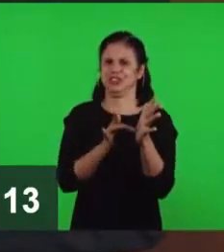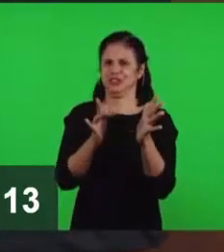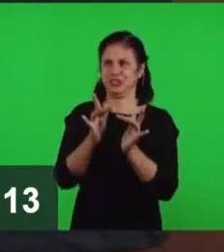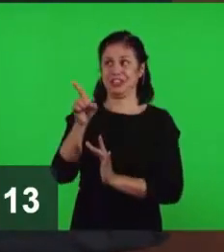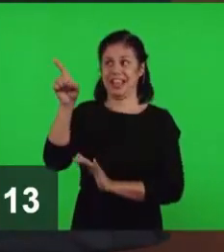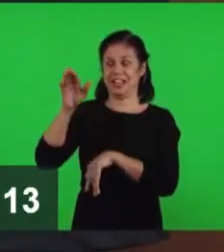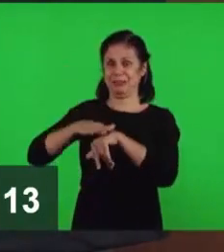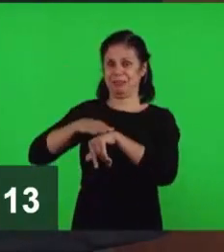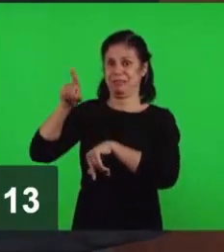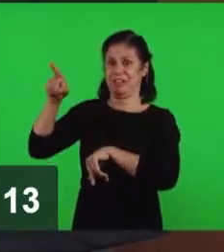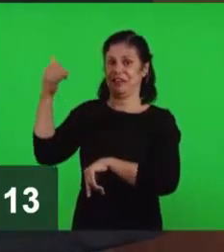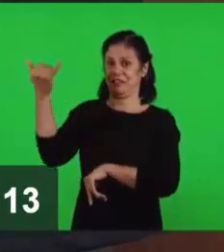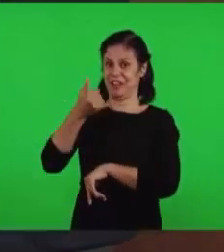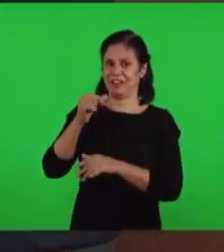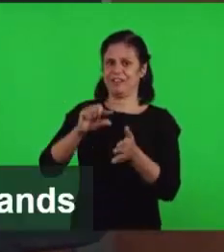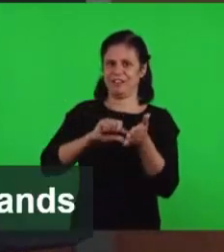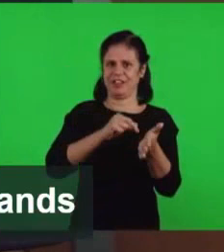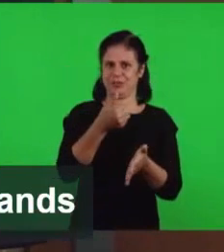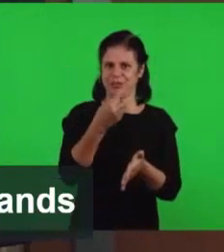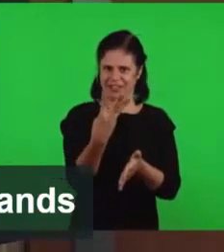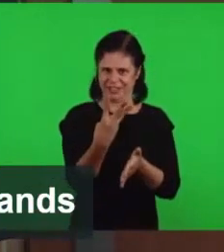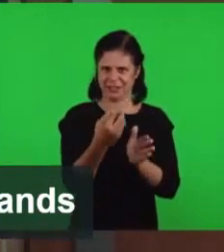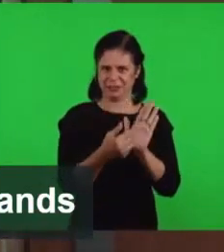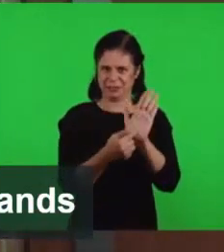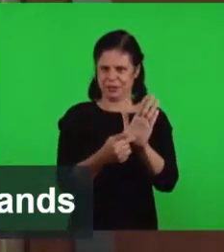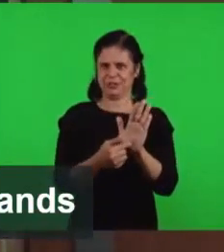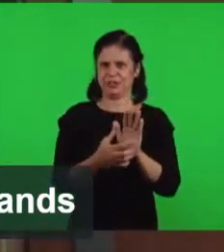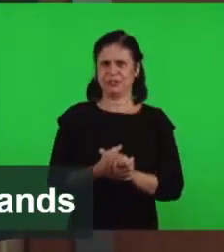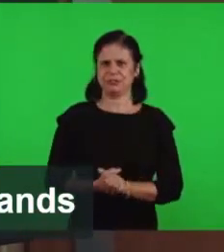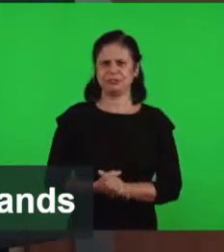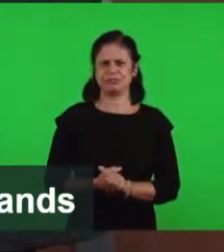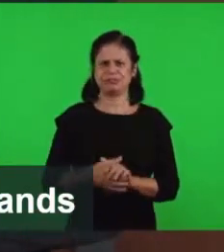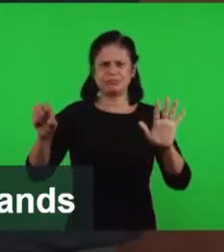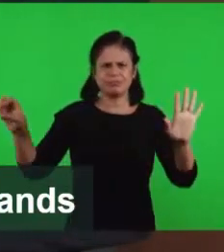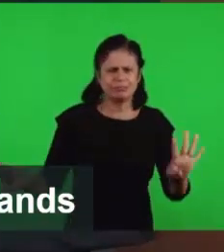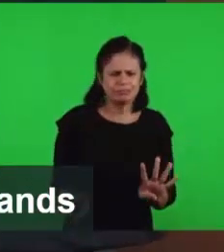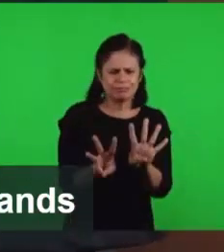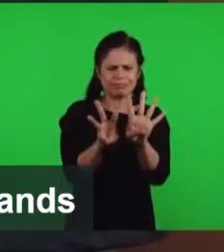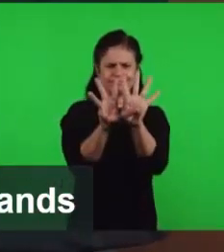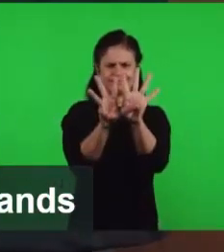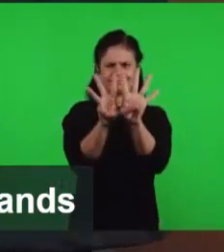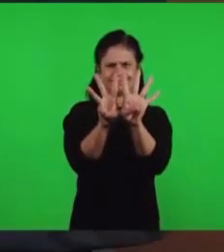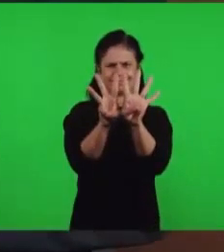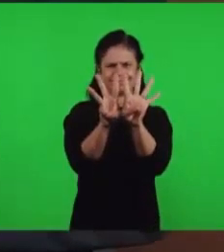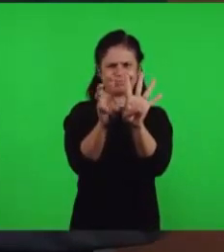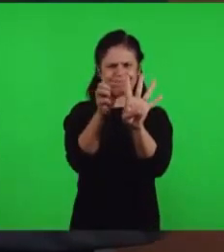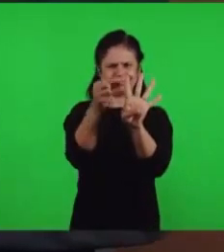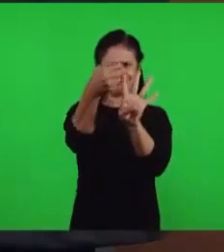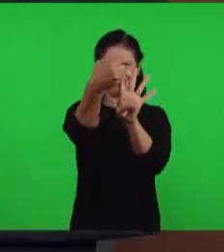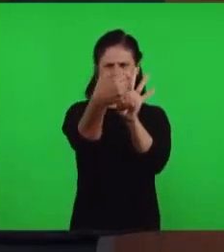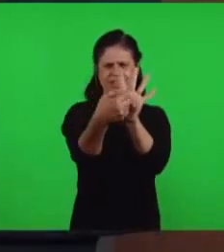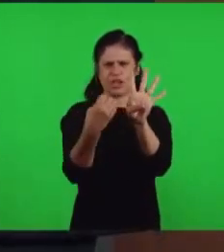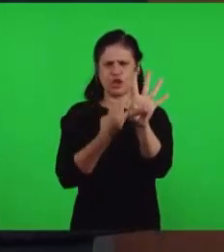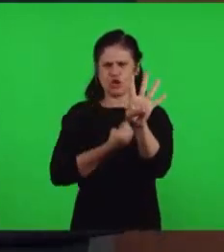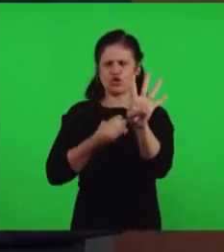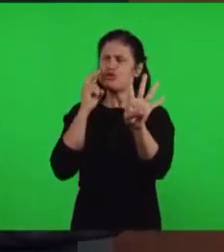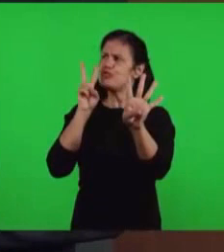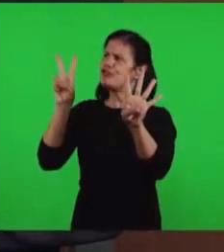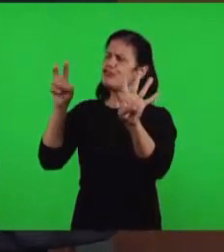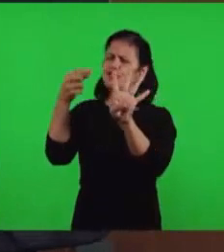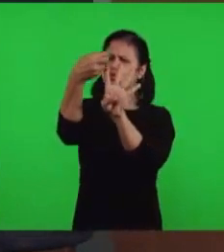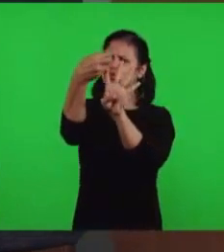conforme o verso 13 e o verso 13 diz e no meio dos sete castiçais João viu um